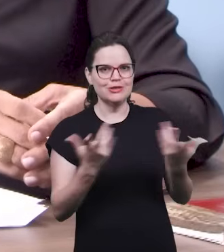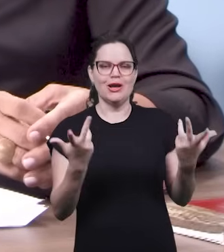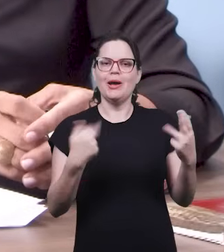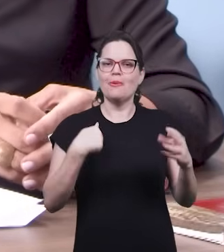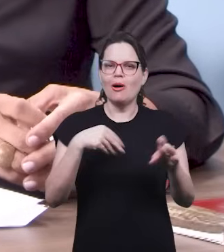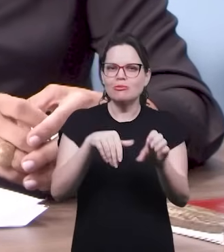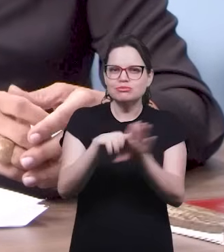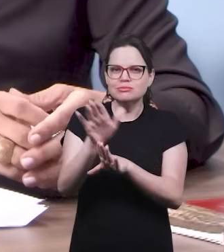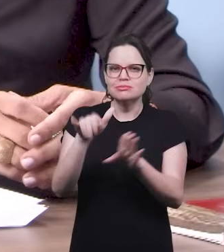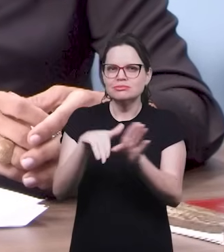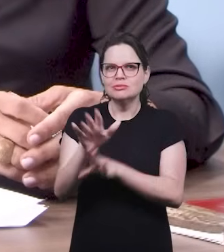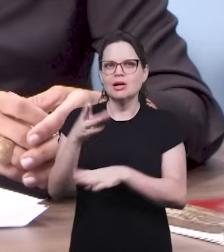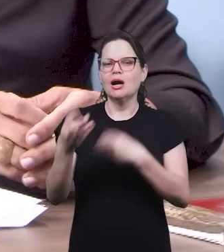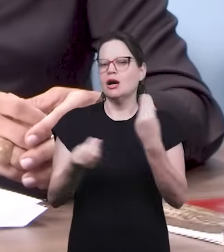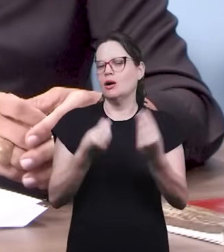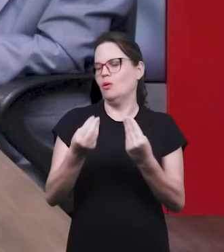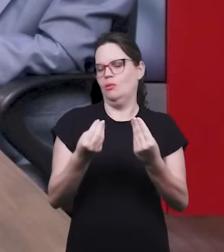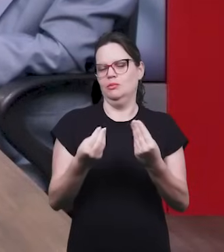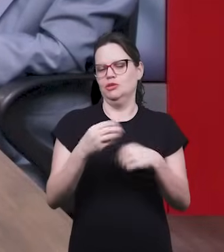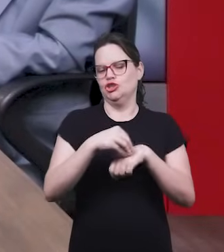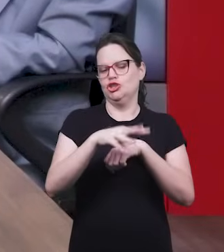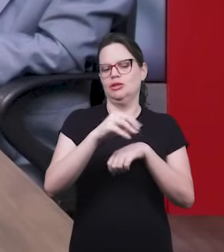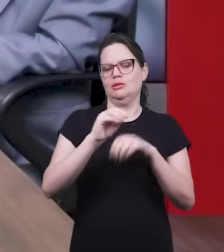Abrir os olhos.